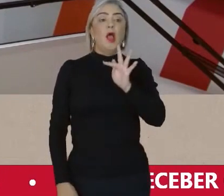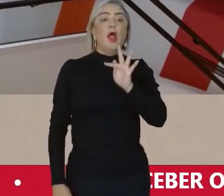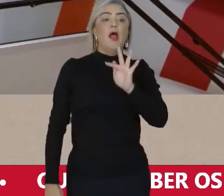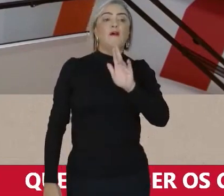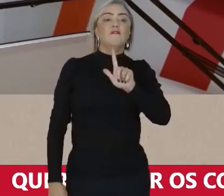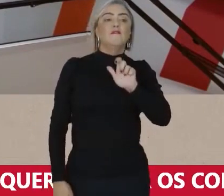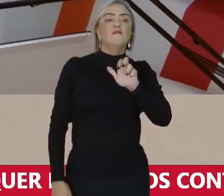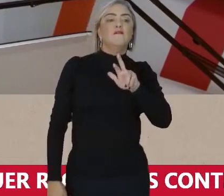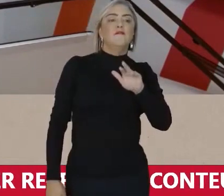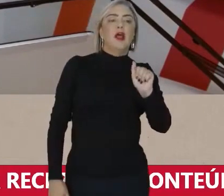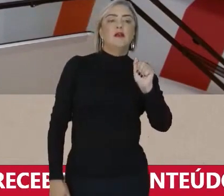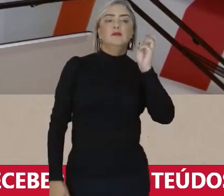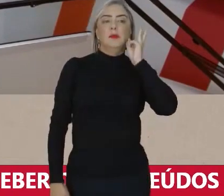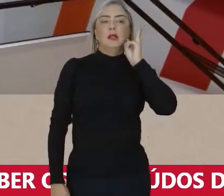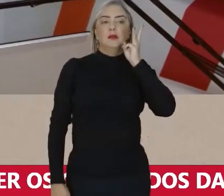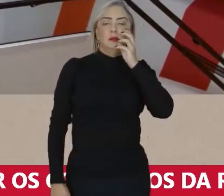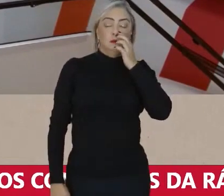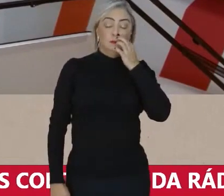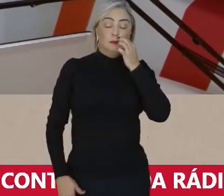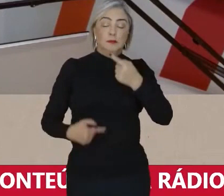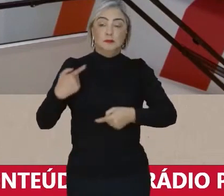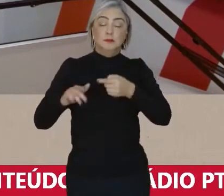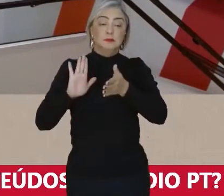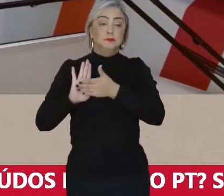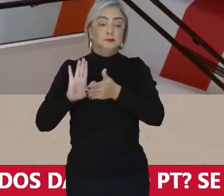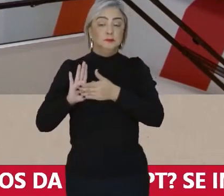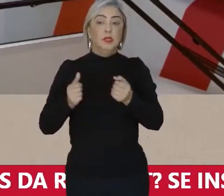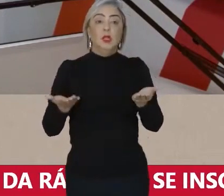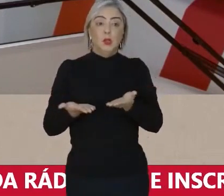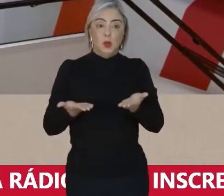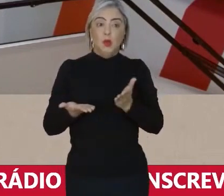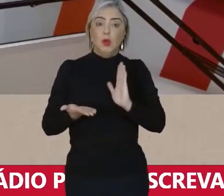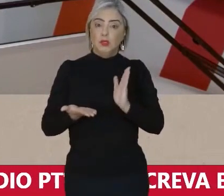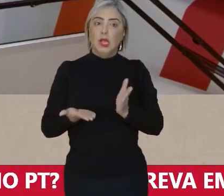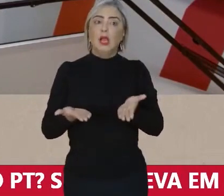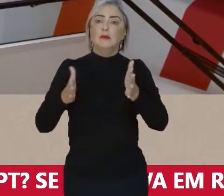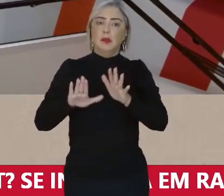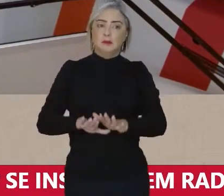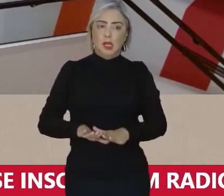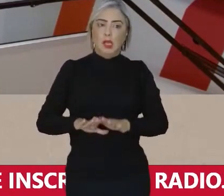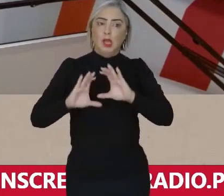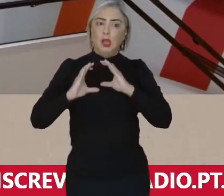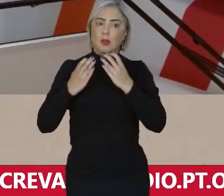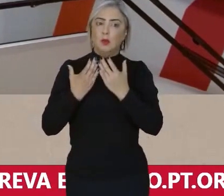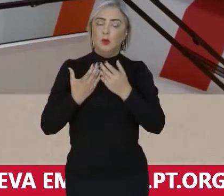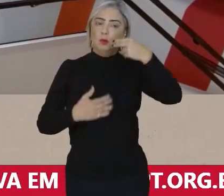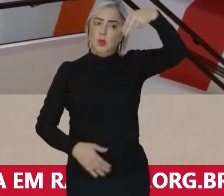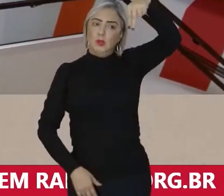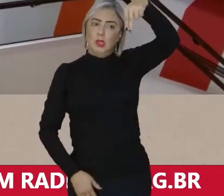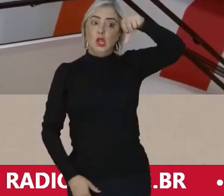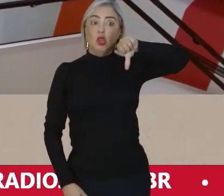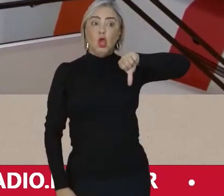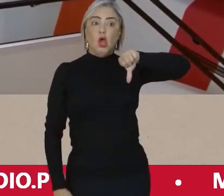participou pela experiência pioneira do Maranhão na construção de uma proposta que hoje já é encampada pelo consórcio do Nordeste, nos 9